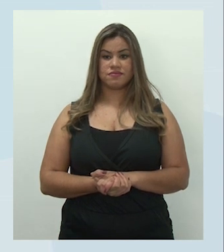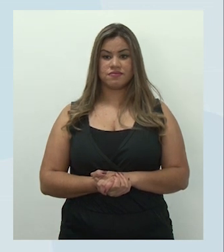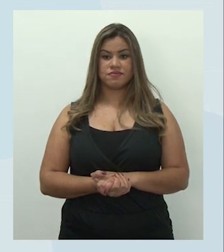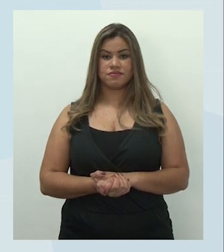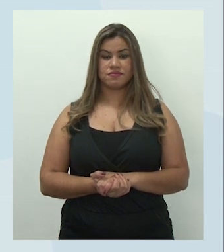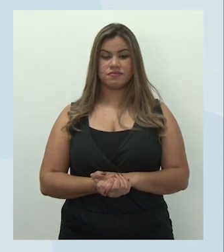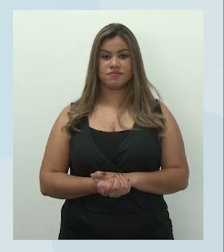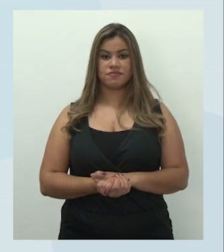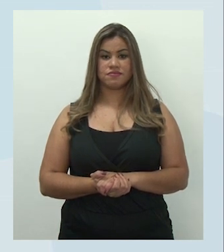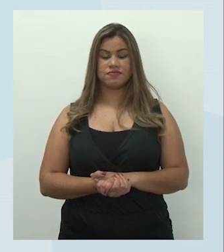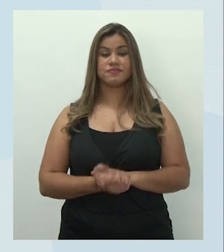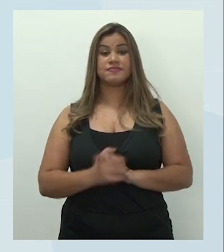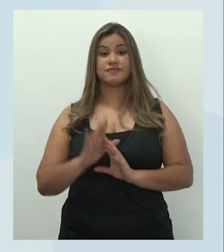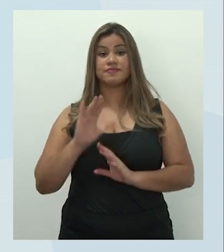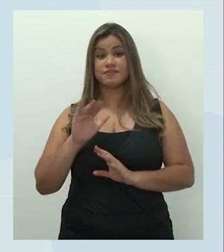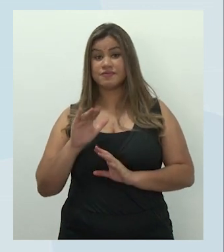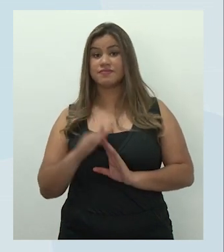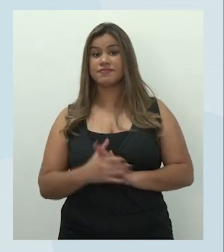Oi, Renan.